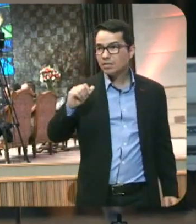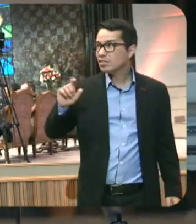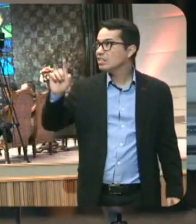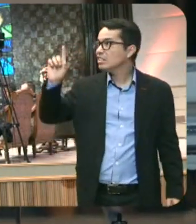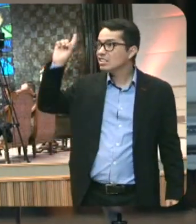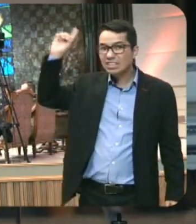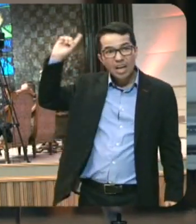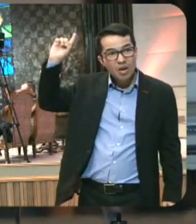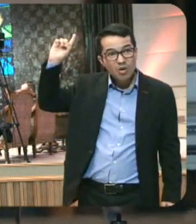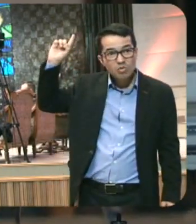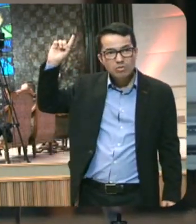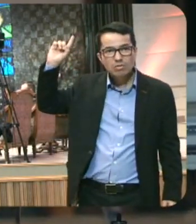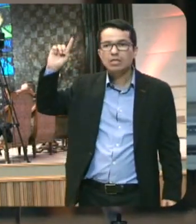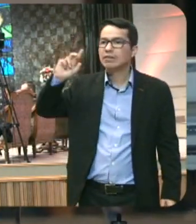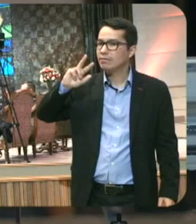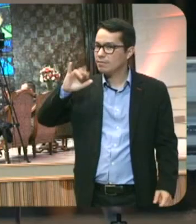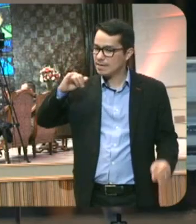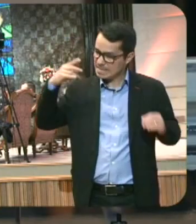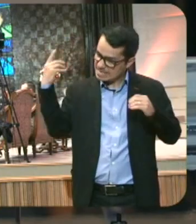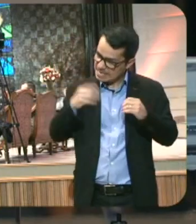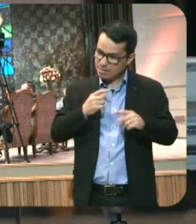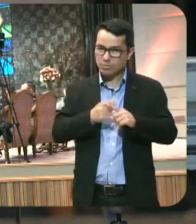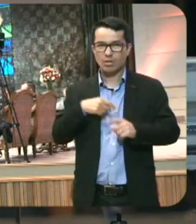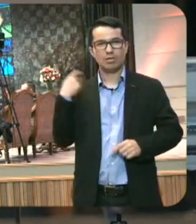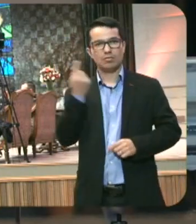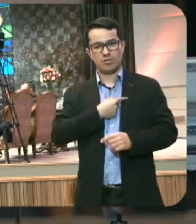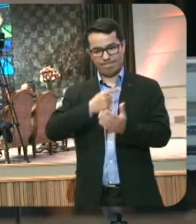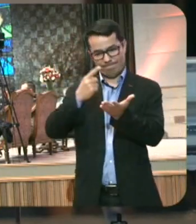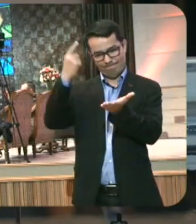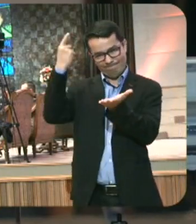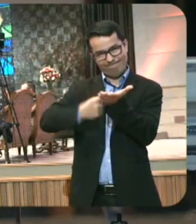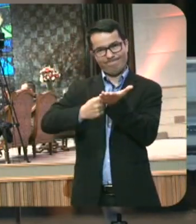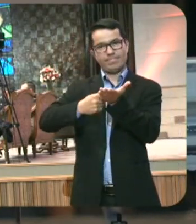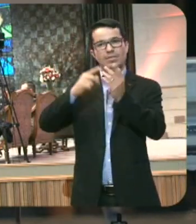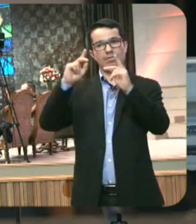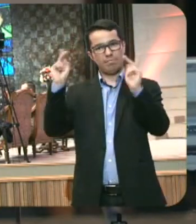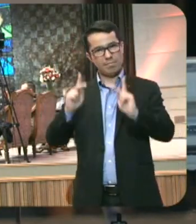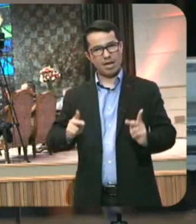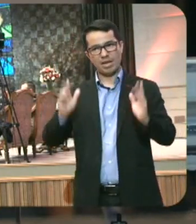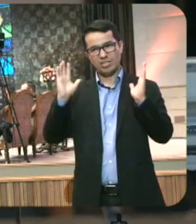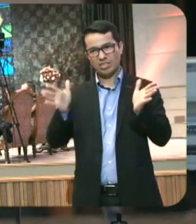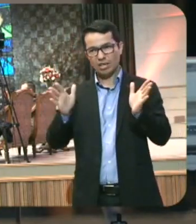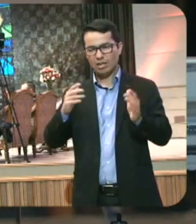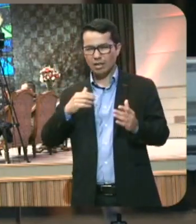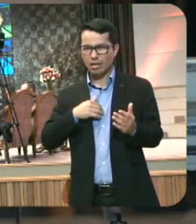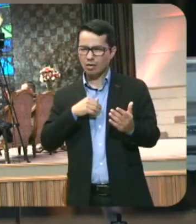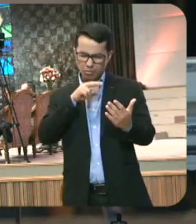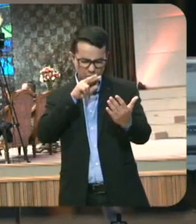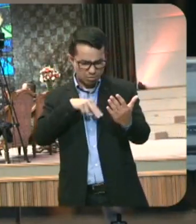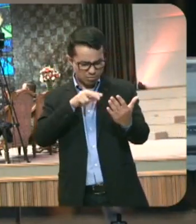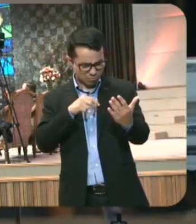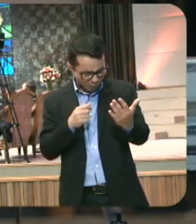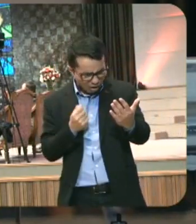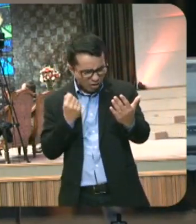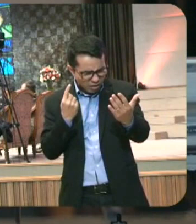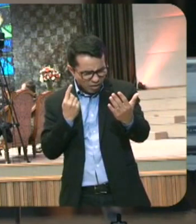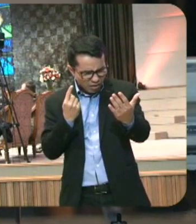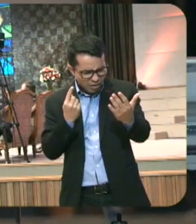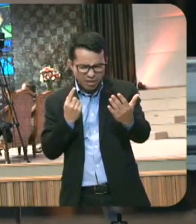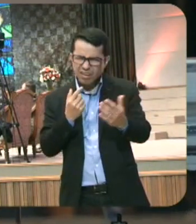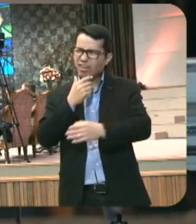sobre nós. E aí a gente começa a pensar: mas por que eles